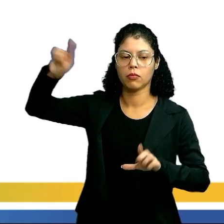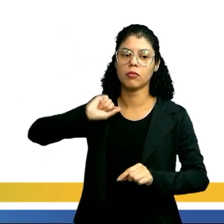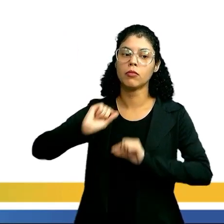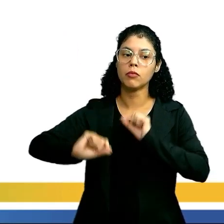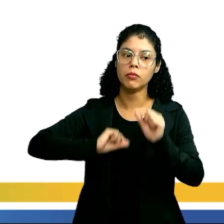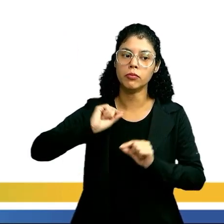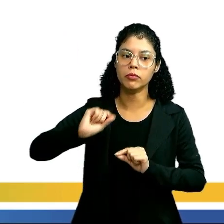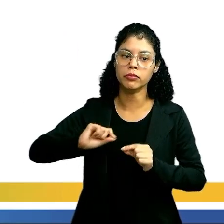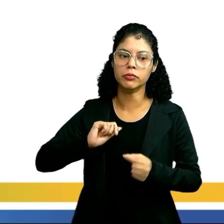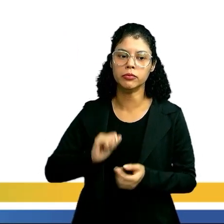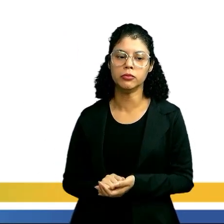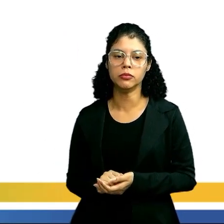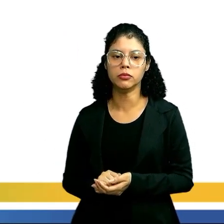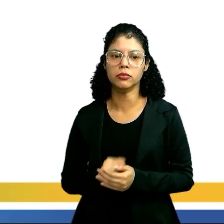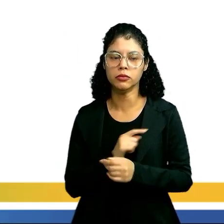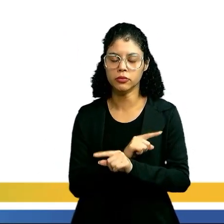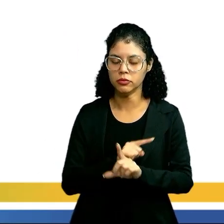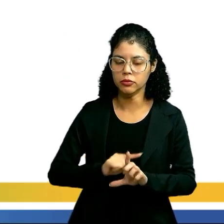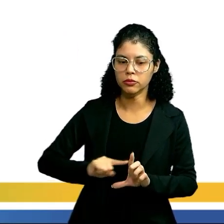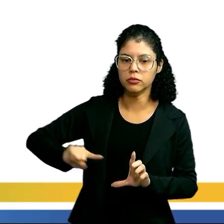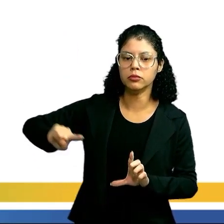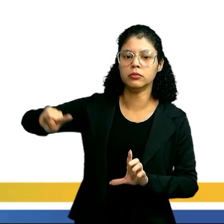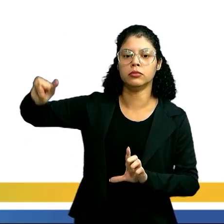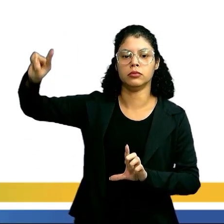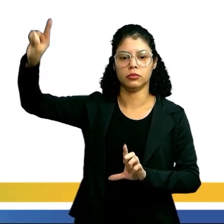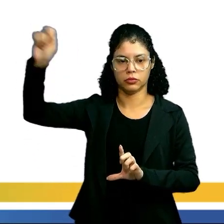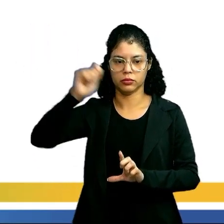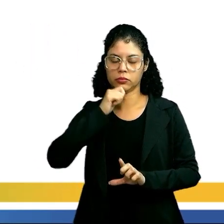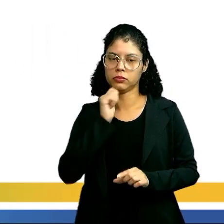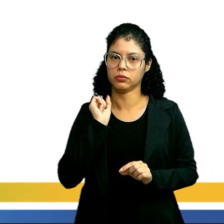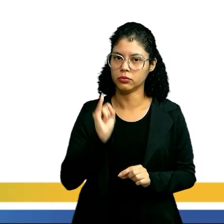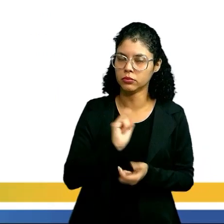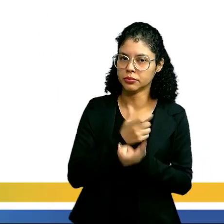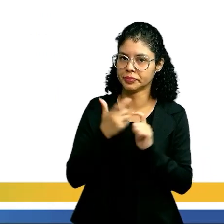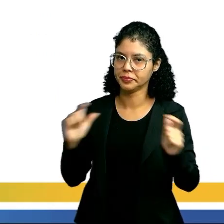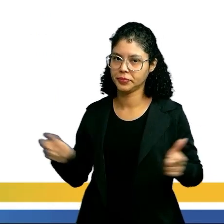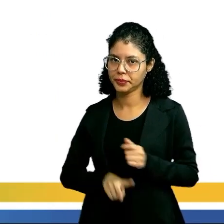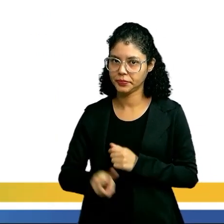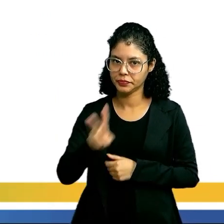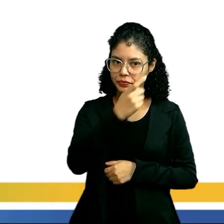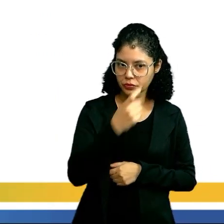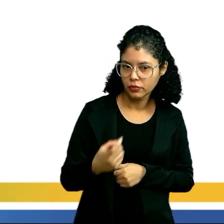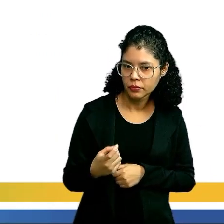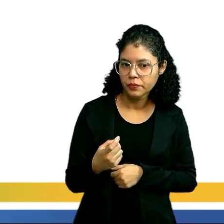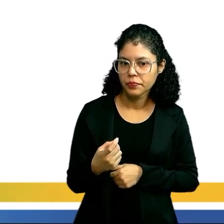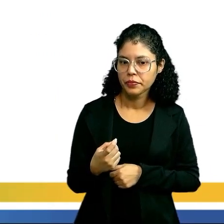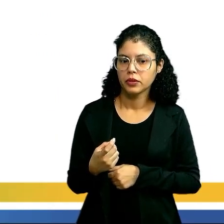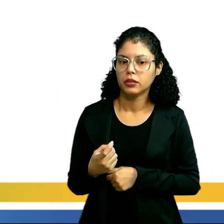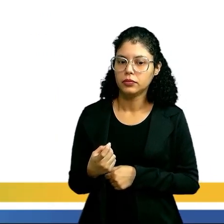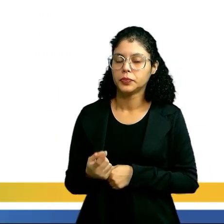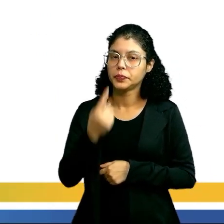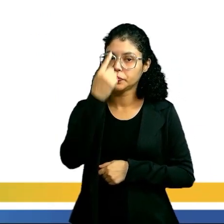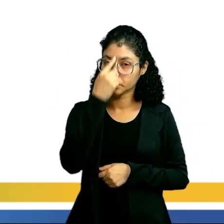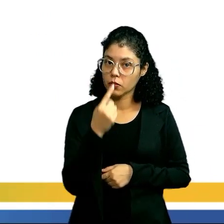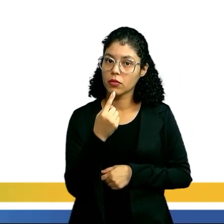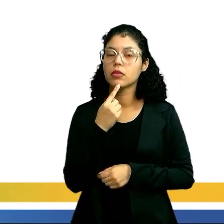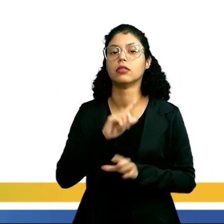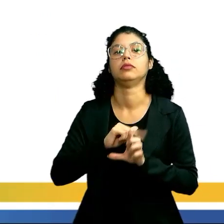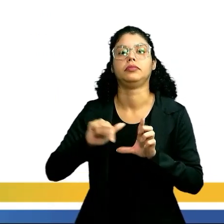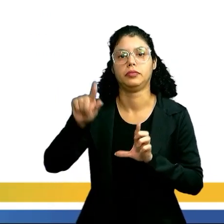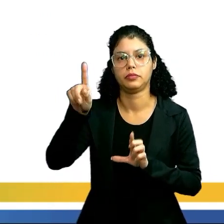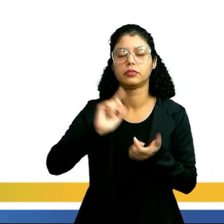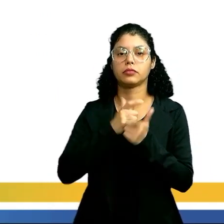ó, subindo. Então, isso quer dizer que se eu aumentar os valores de x e a imagem no gráfico